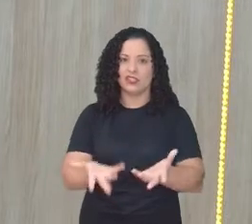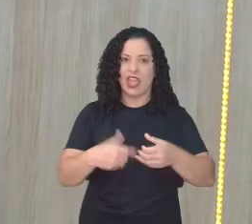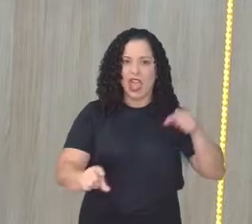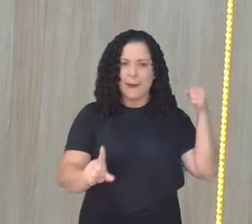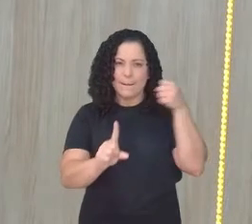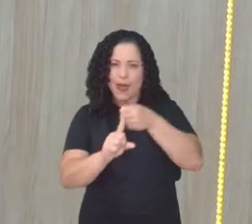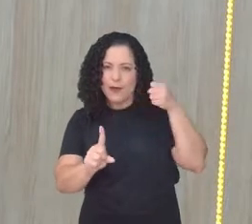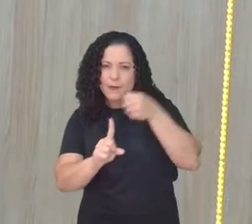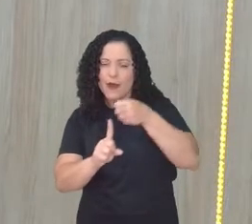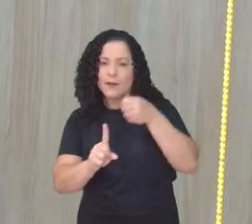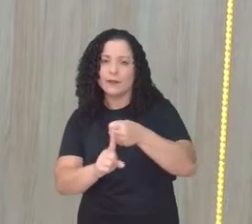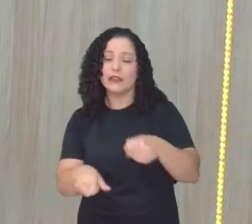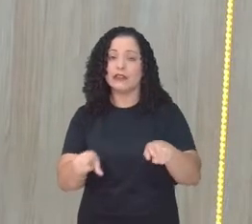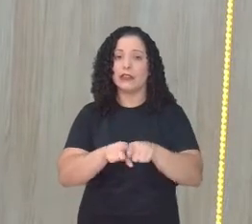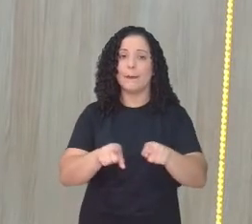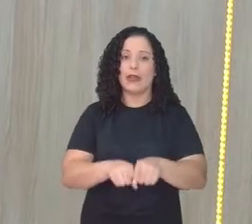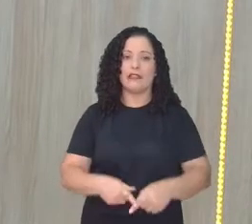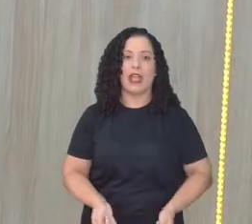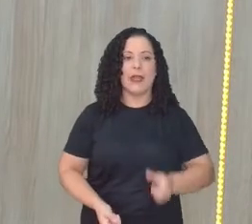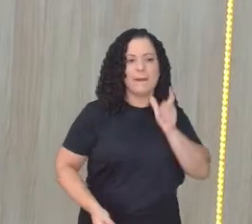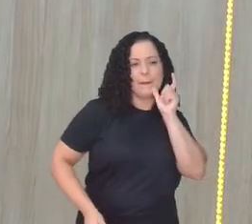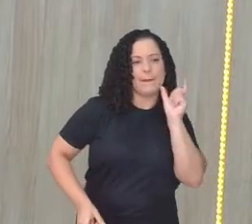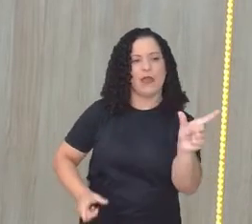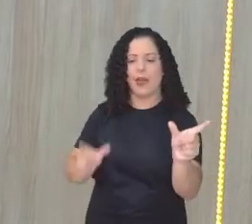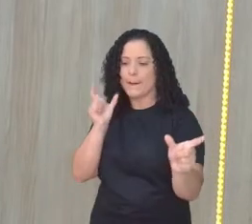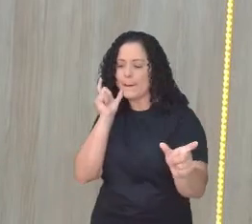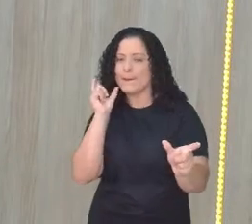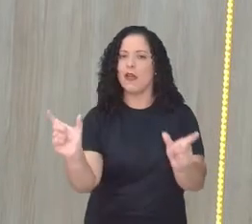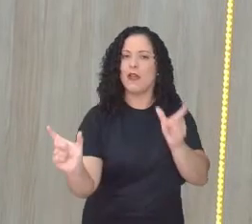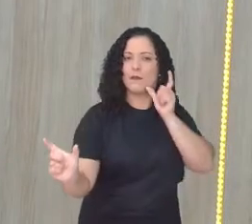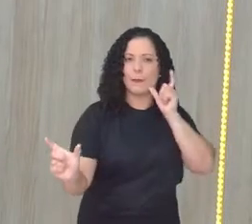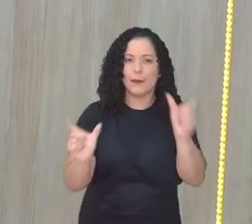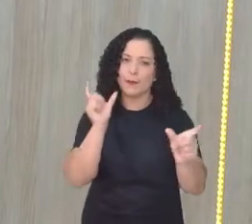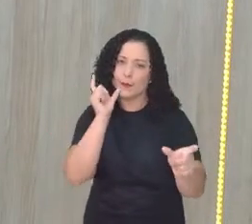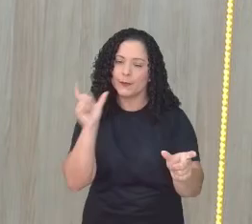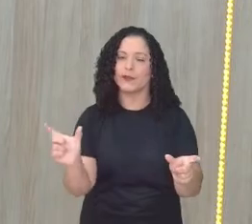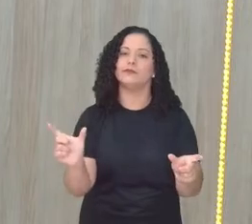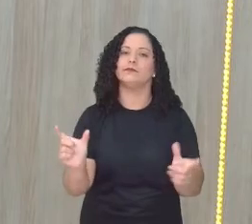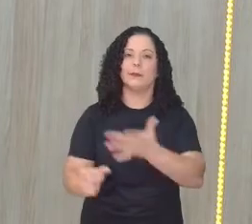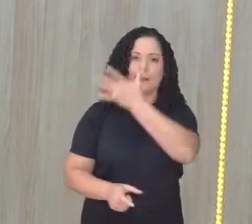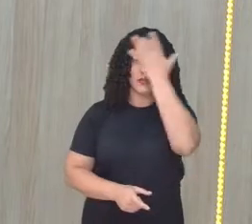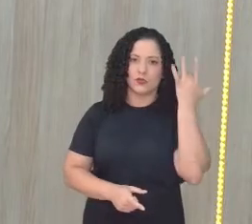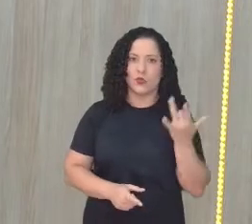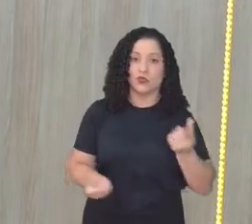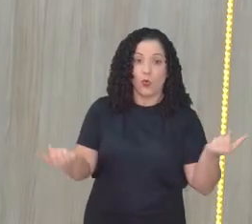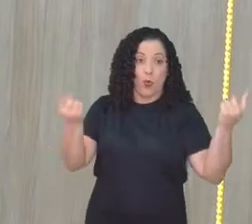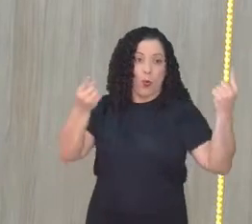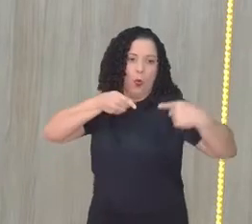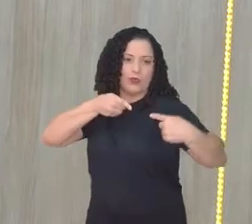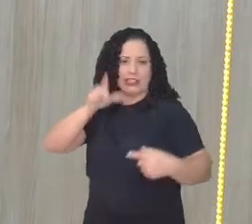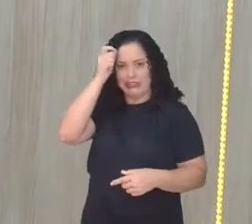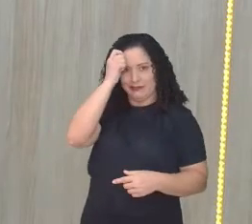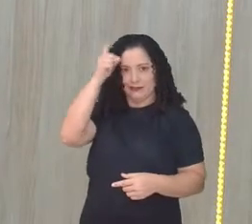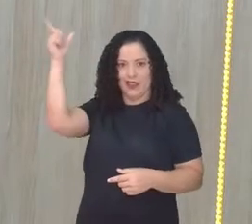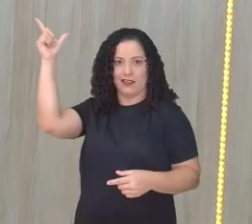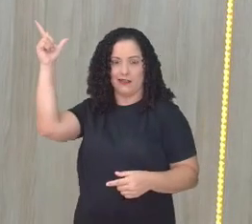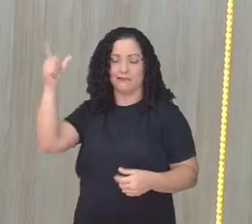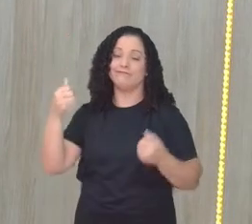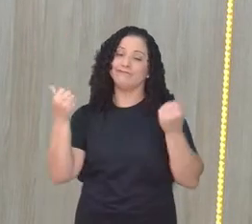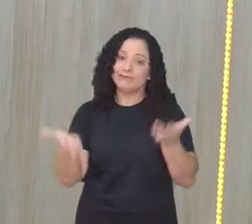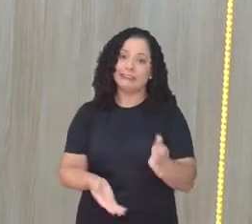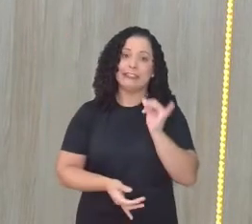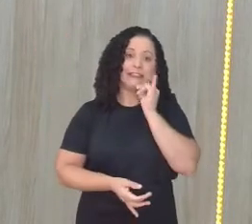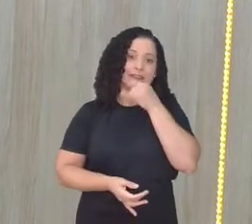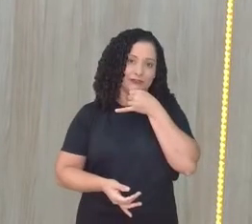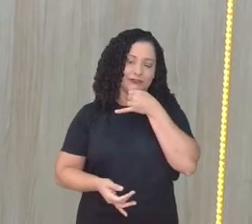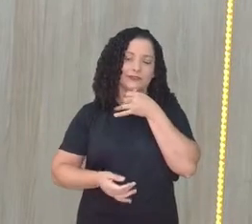agressão verbal ou física para quem questiona aquilo que eles defendem, né? Isso é uma coisa que a gente tem que lamentar.